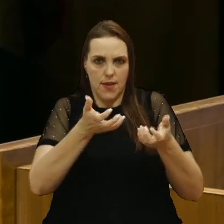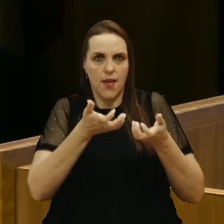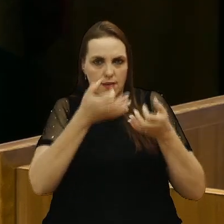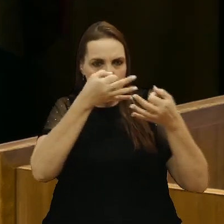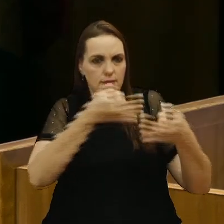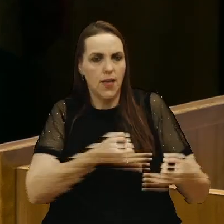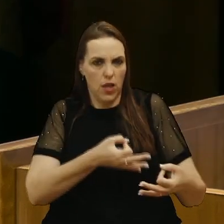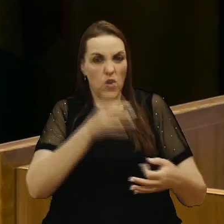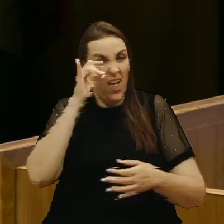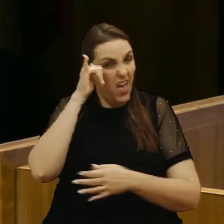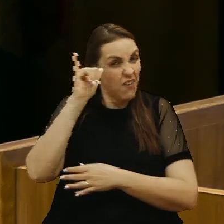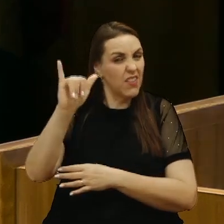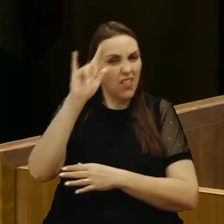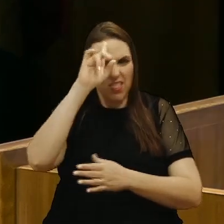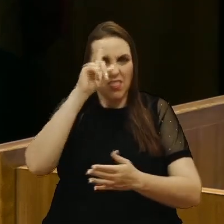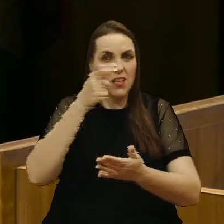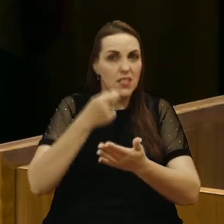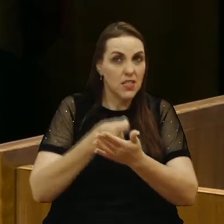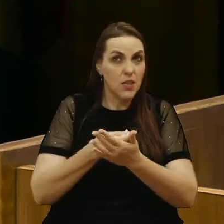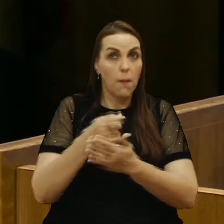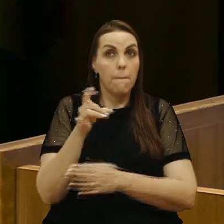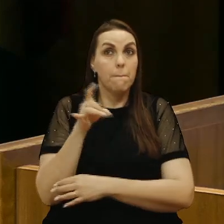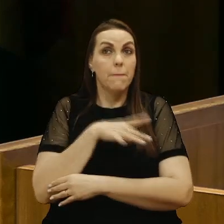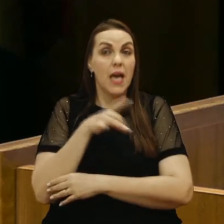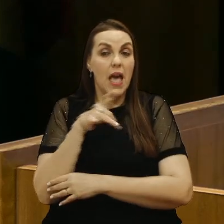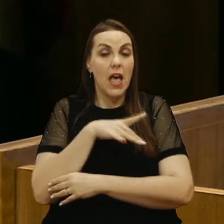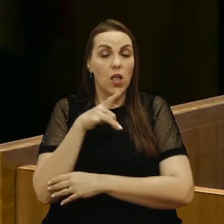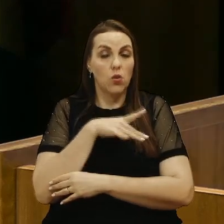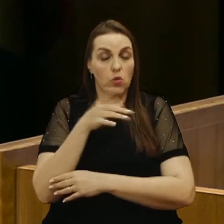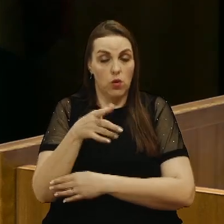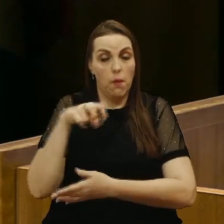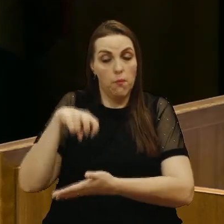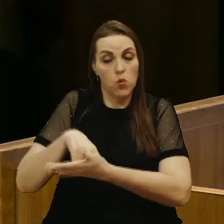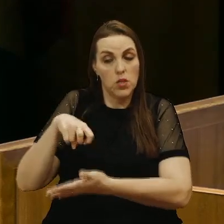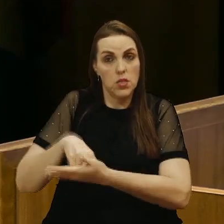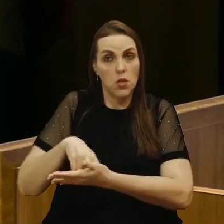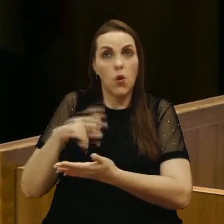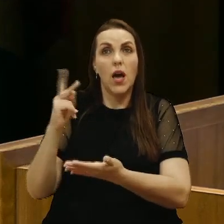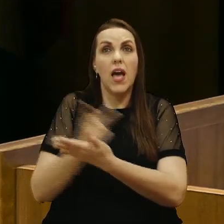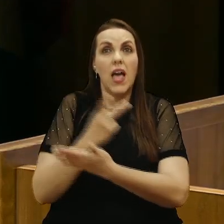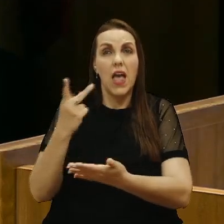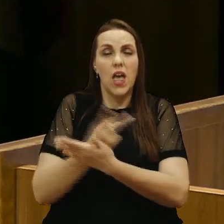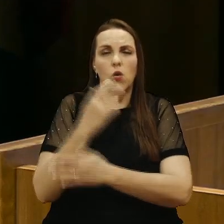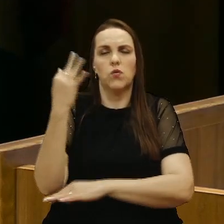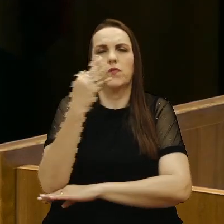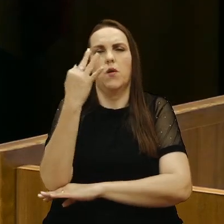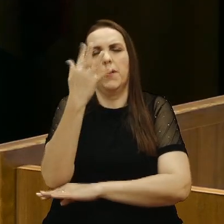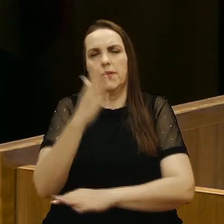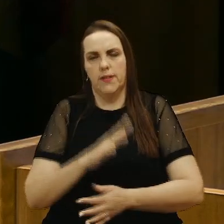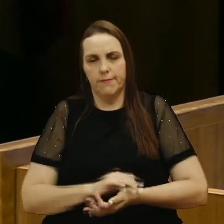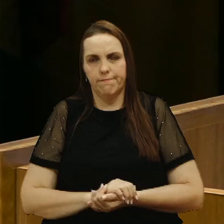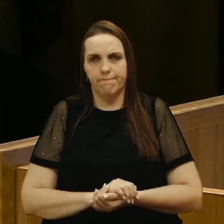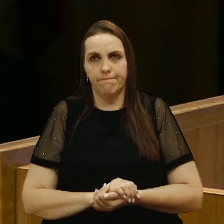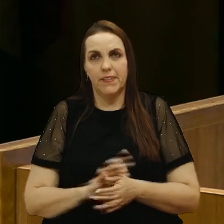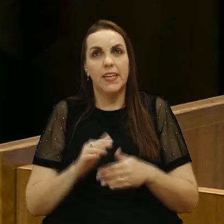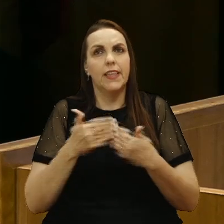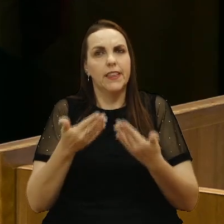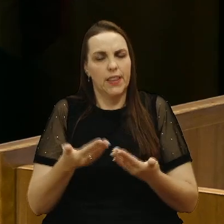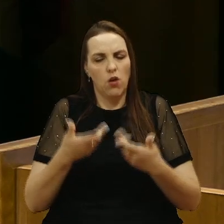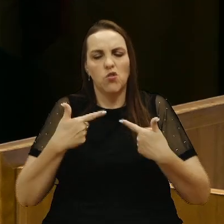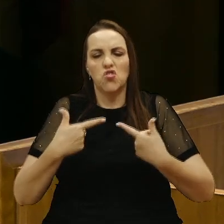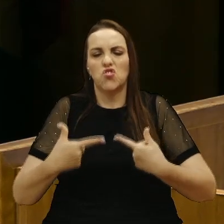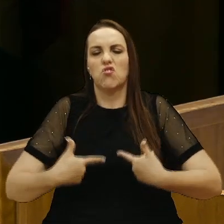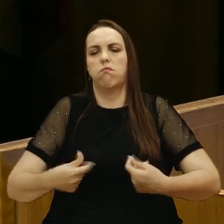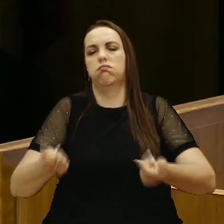evitem tomar decisões por medo de punições e por erros formais. E lá vai o dinheiro